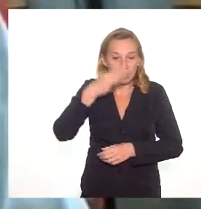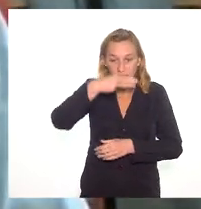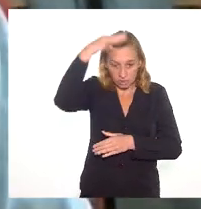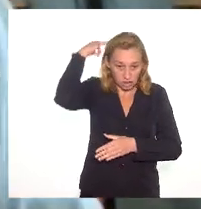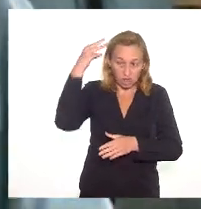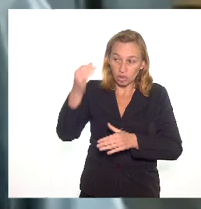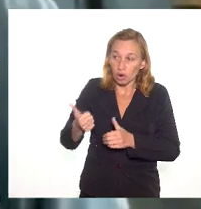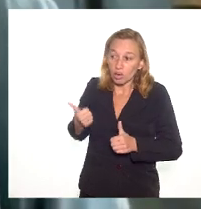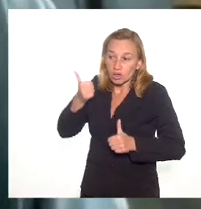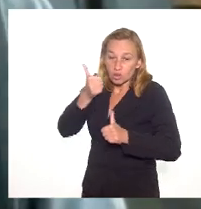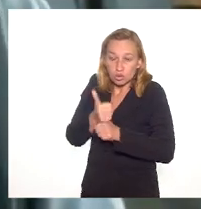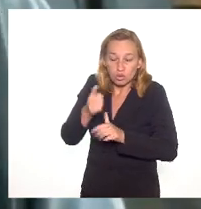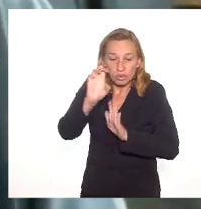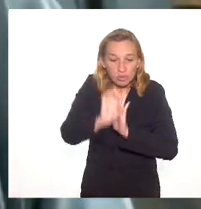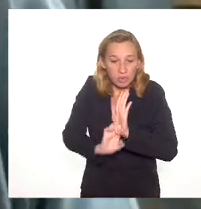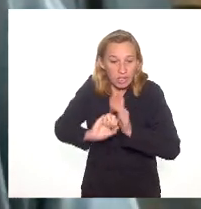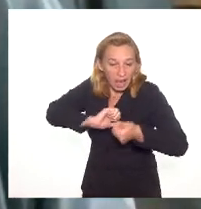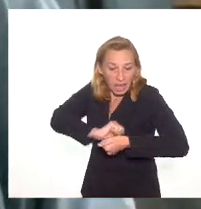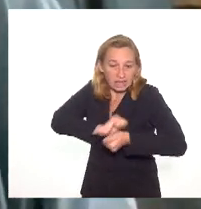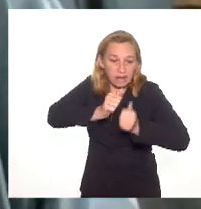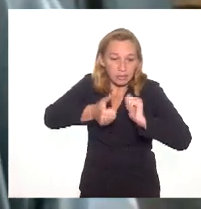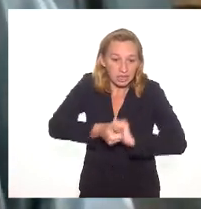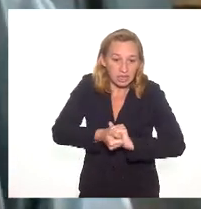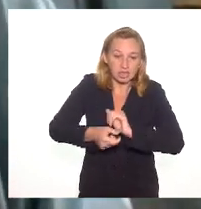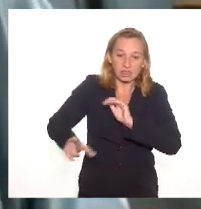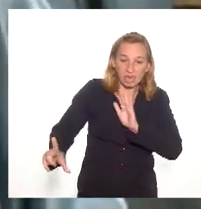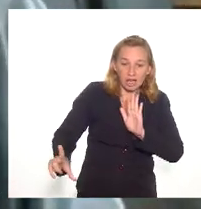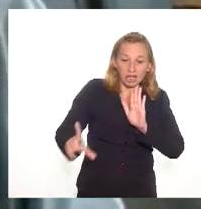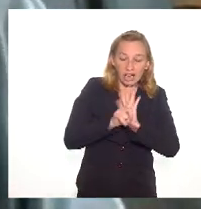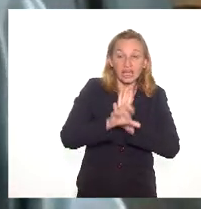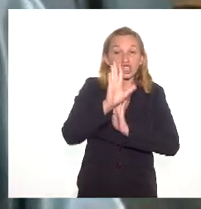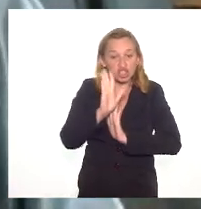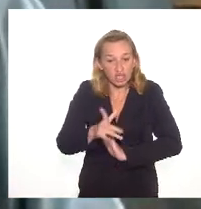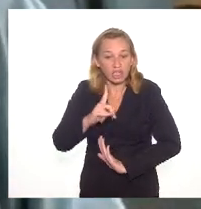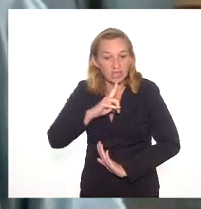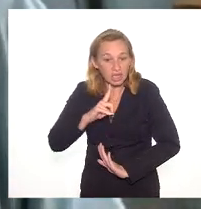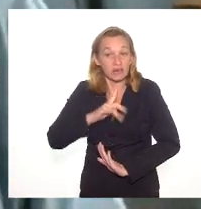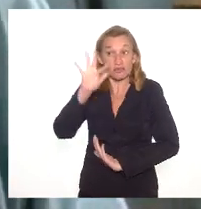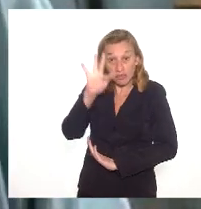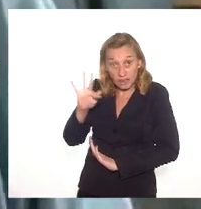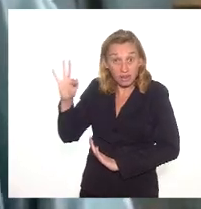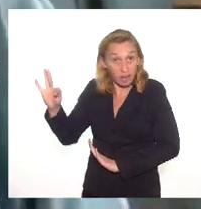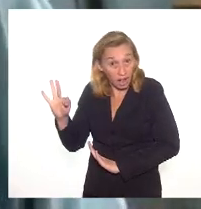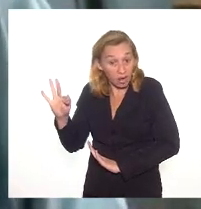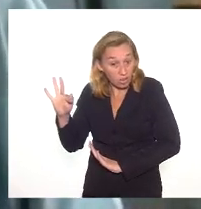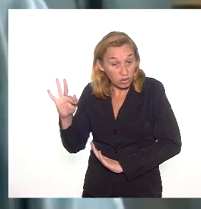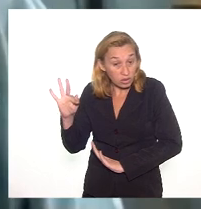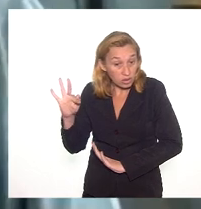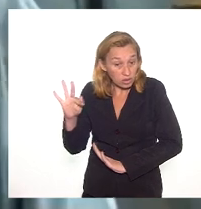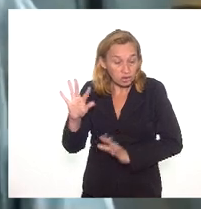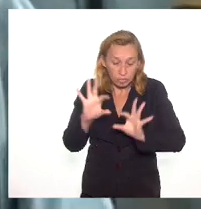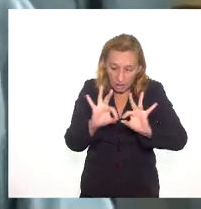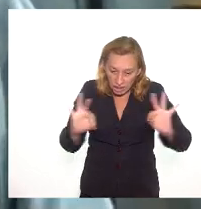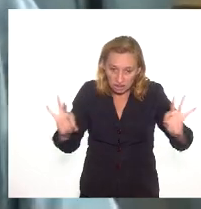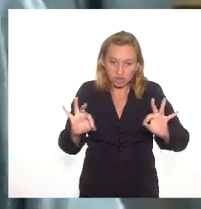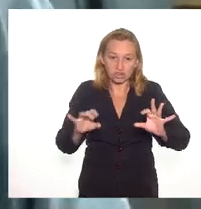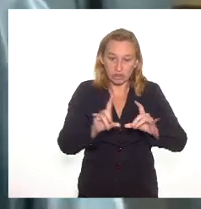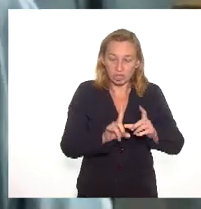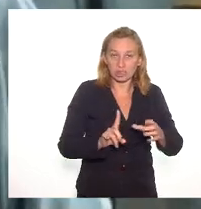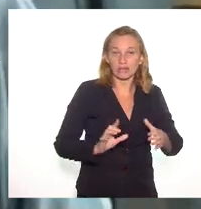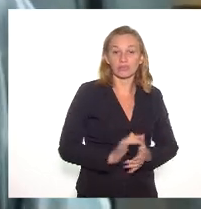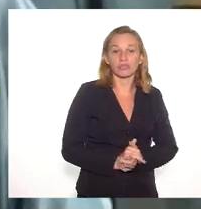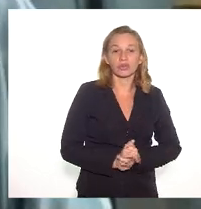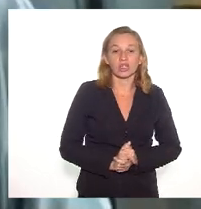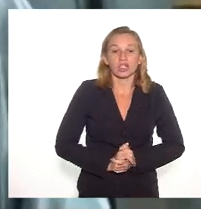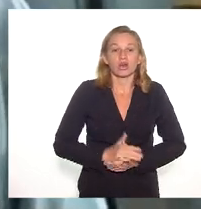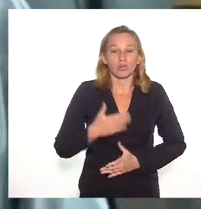subemenda adequando a legislação que já existe, inclusive federal, sobre essa distância. Então, era